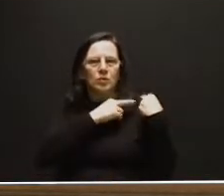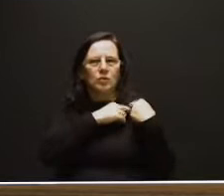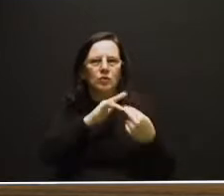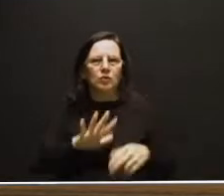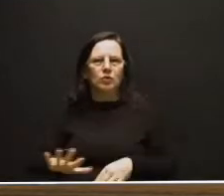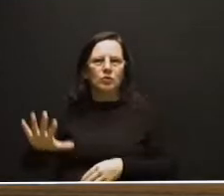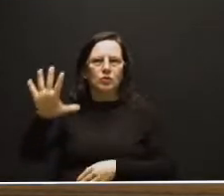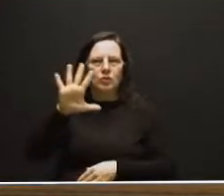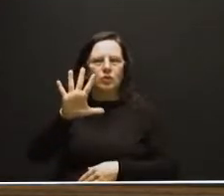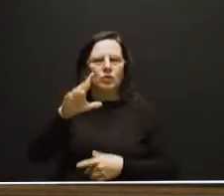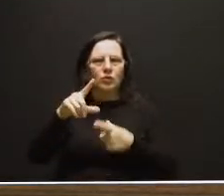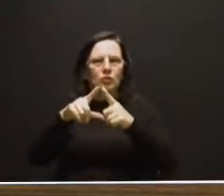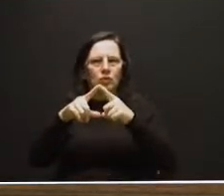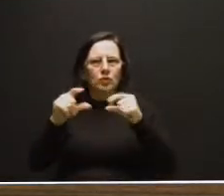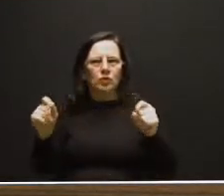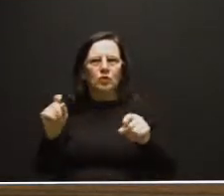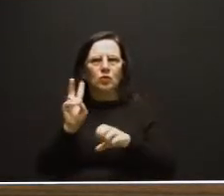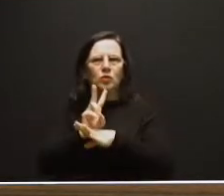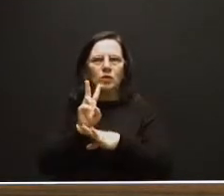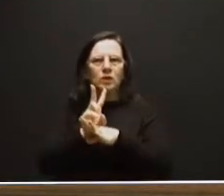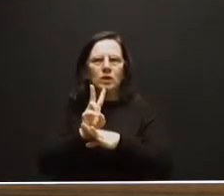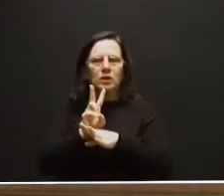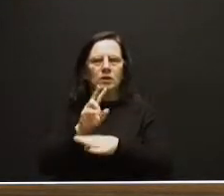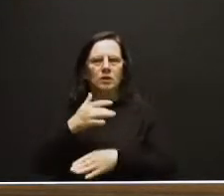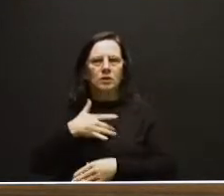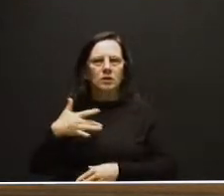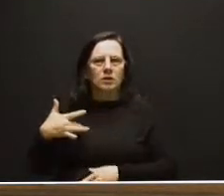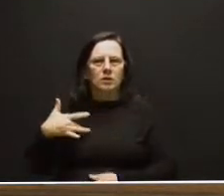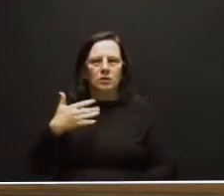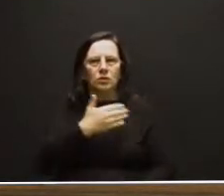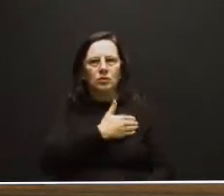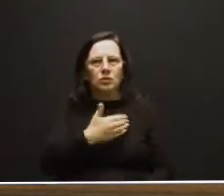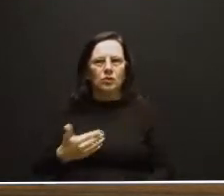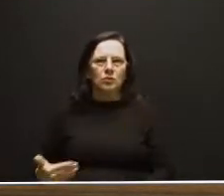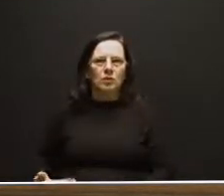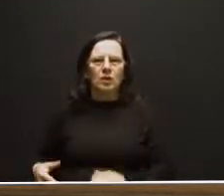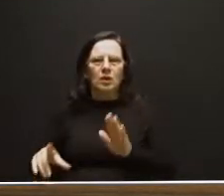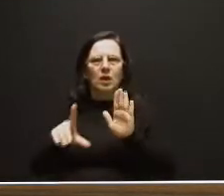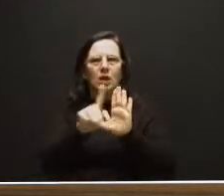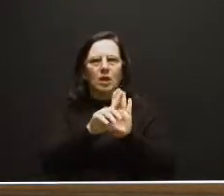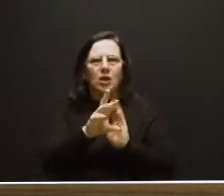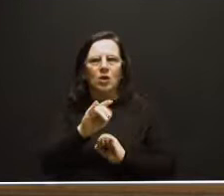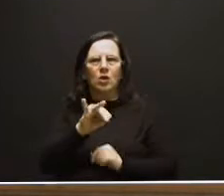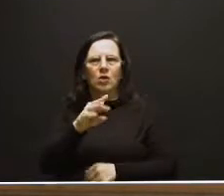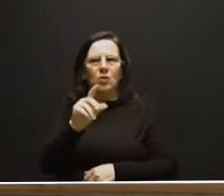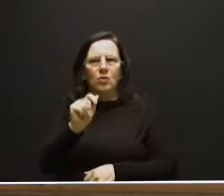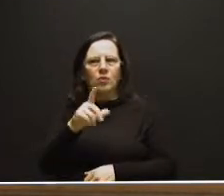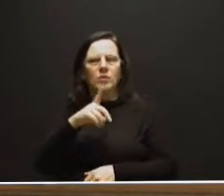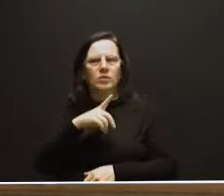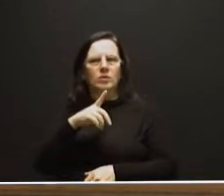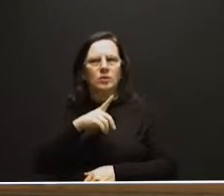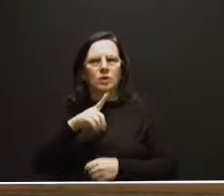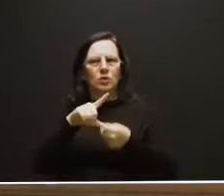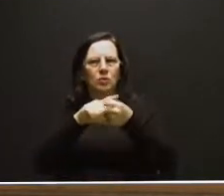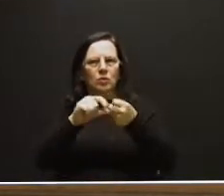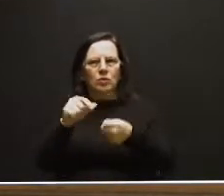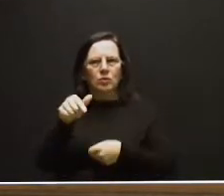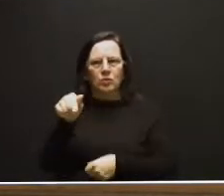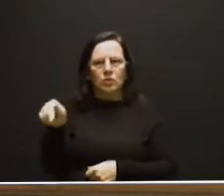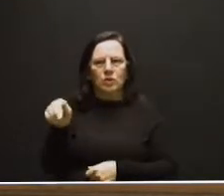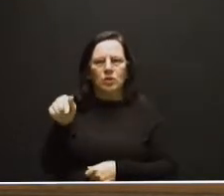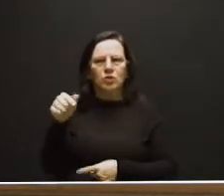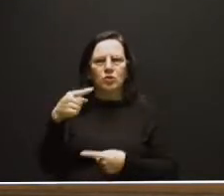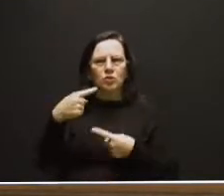e dos municípios cuidar da saúde pública à lei orgânica do município por sua vez prevê em seu artigo 7º a